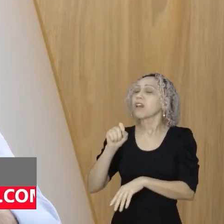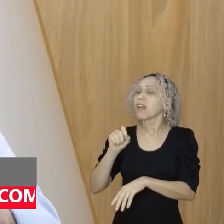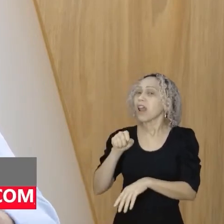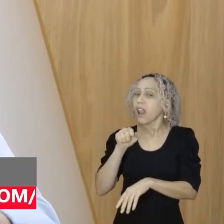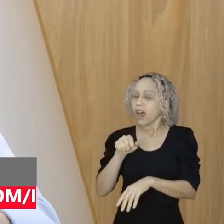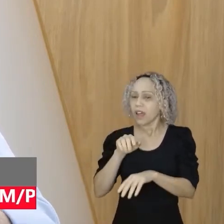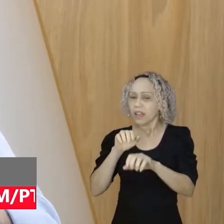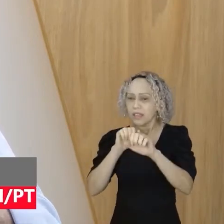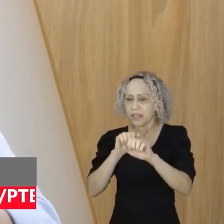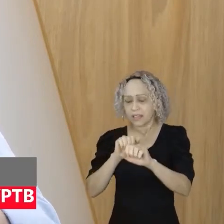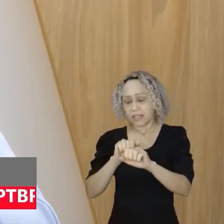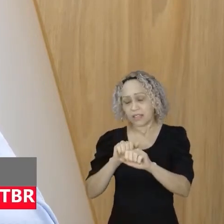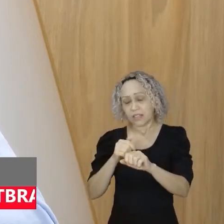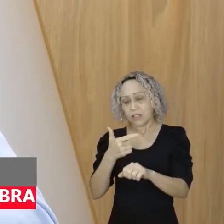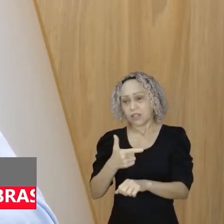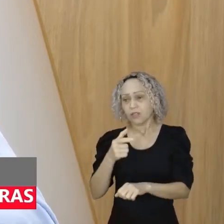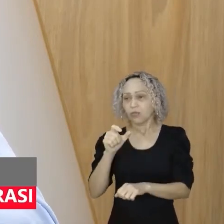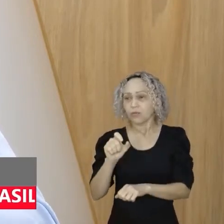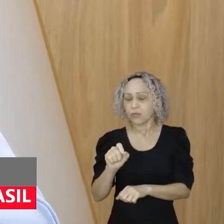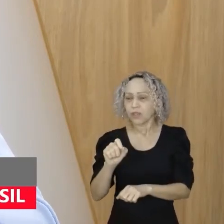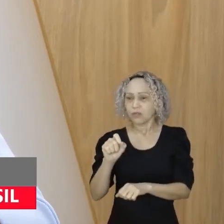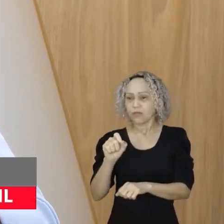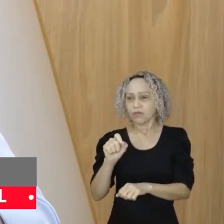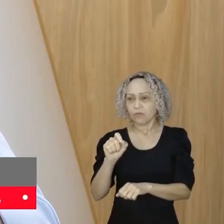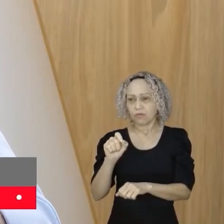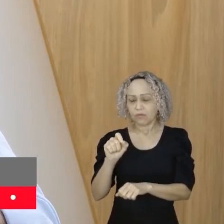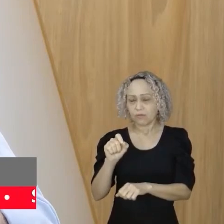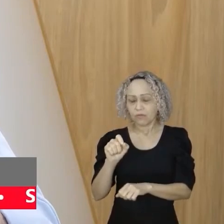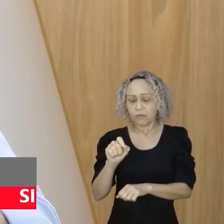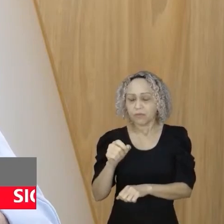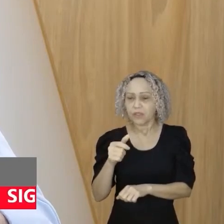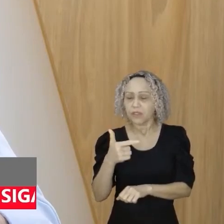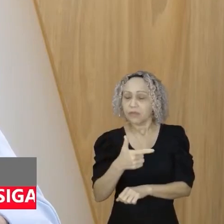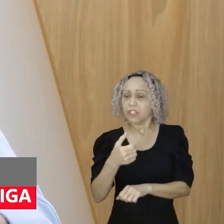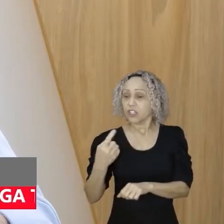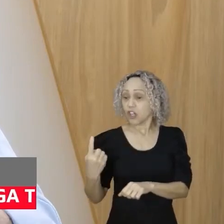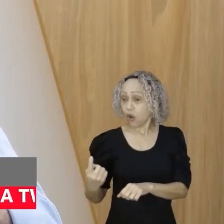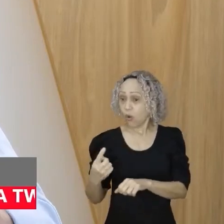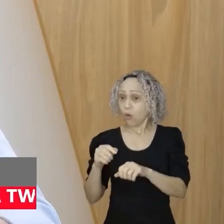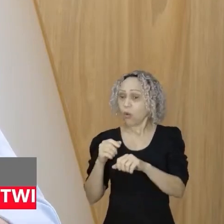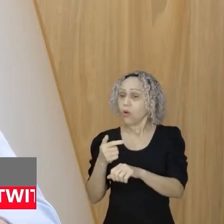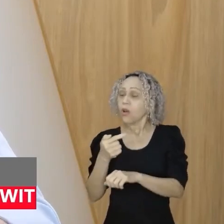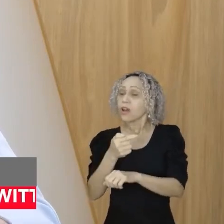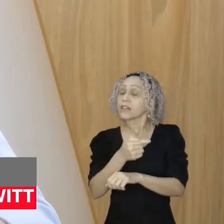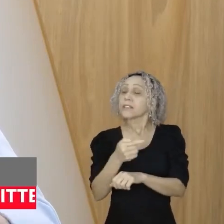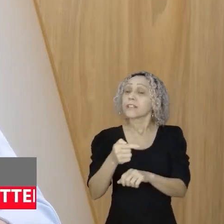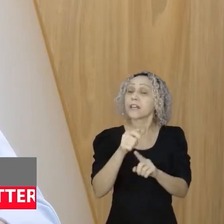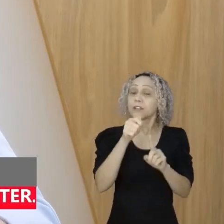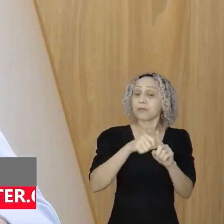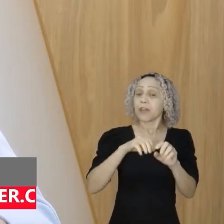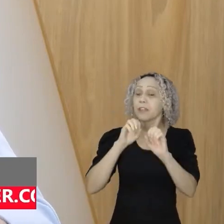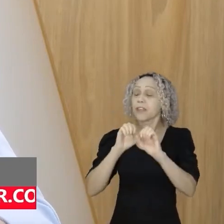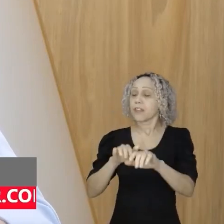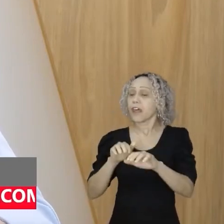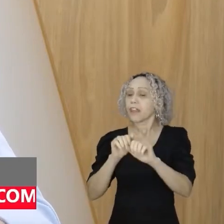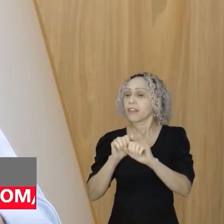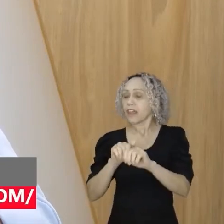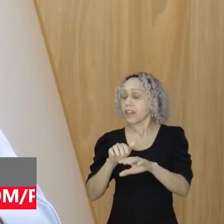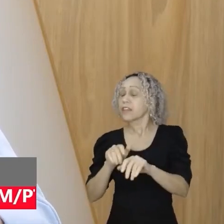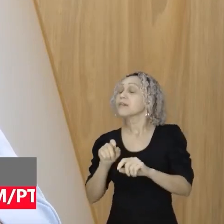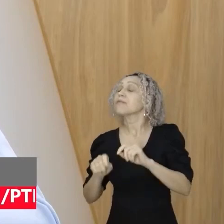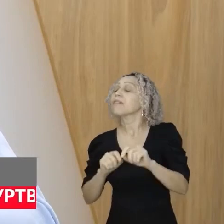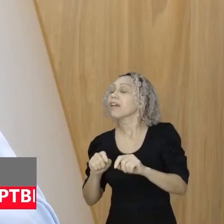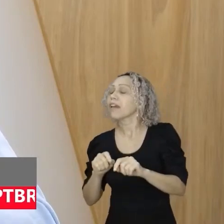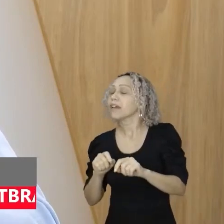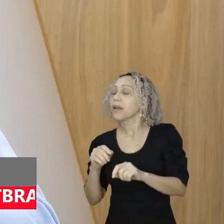muito violento. Brasília, quase nós não conseguimos dormir com medo do que aconteceria no dia seguinte, no dia 7, foi quando